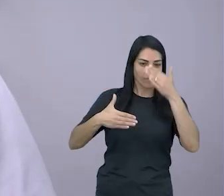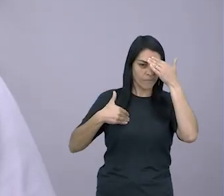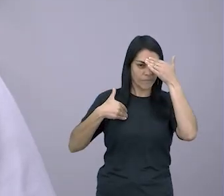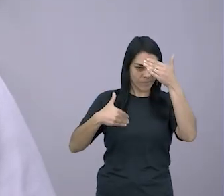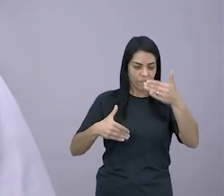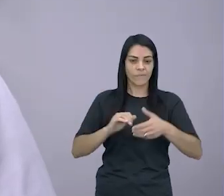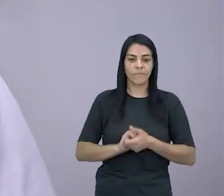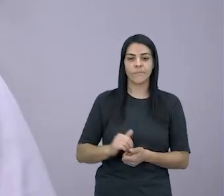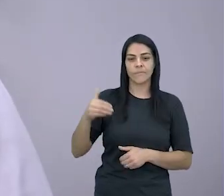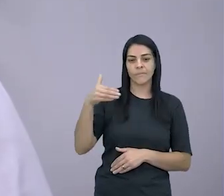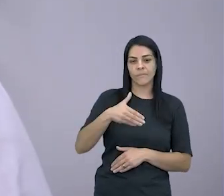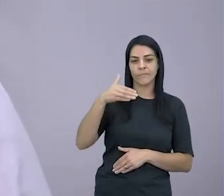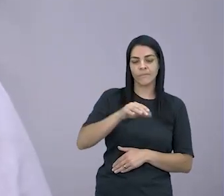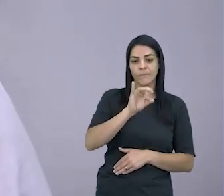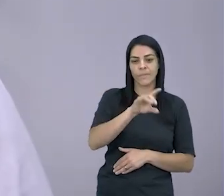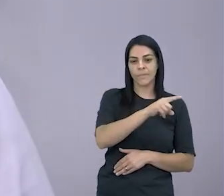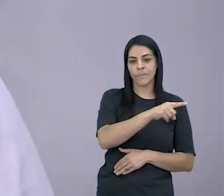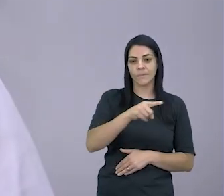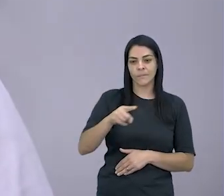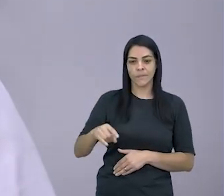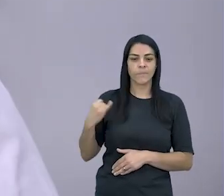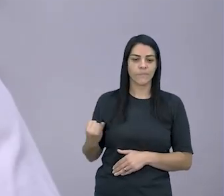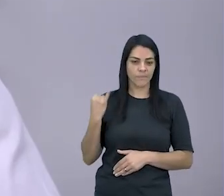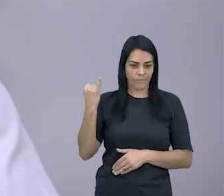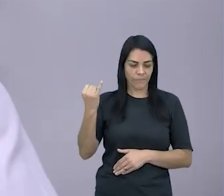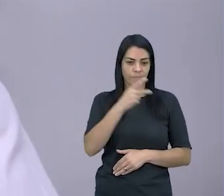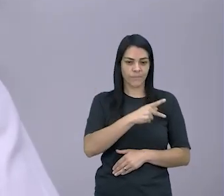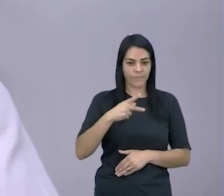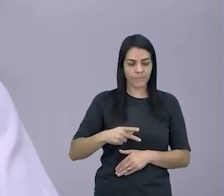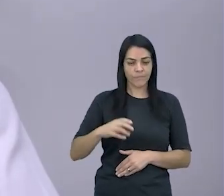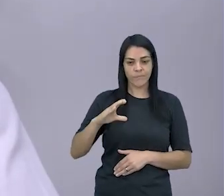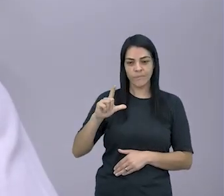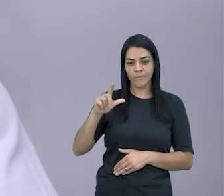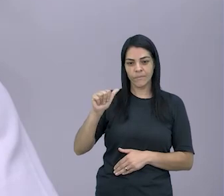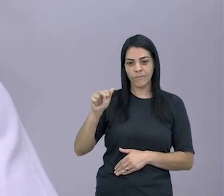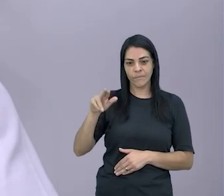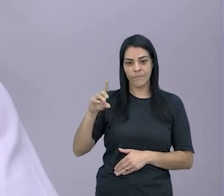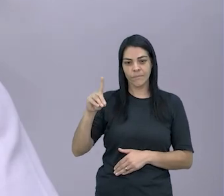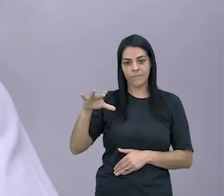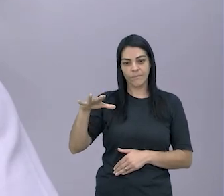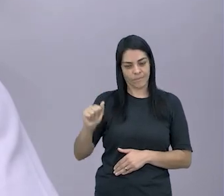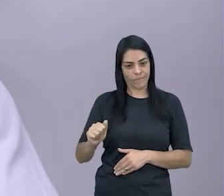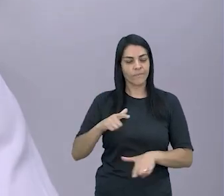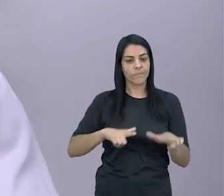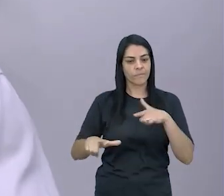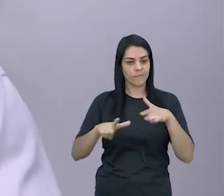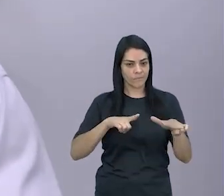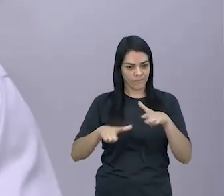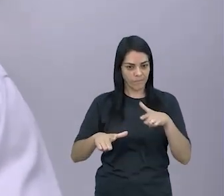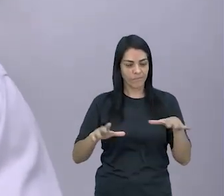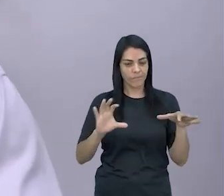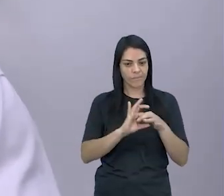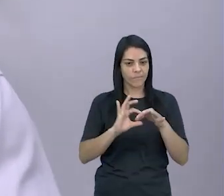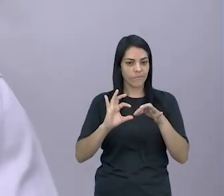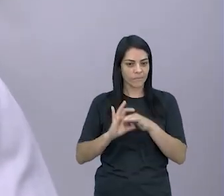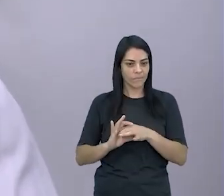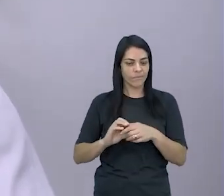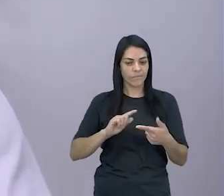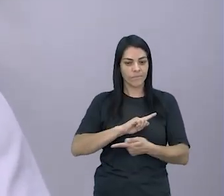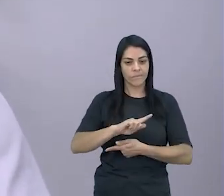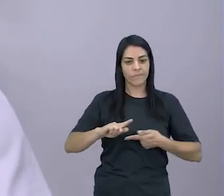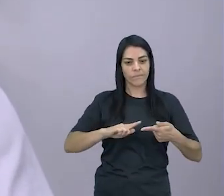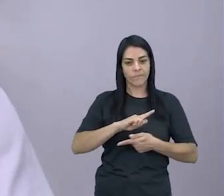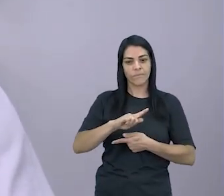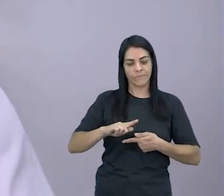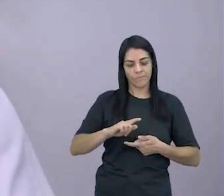participação de cada um de vocês é muito importante. A professora Cláudia, trabalhamos na eletiva e conexão com a geografia,